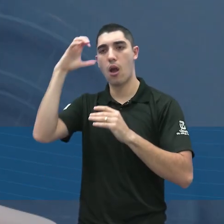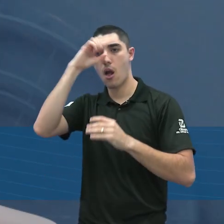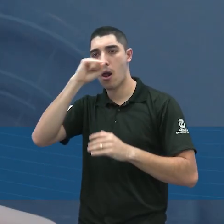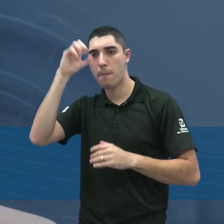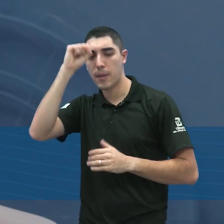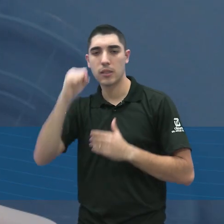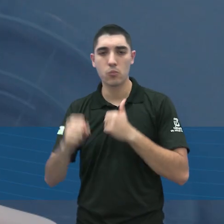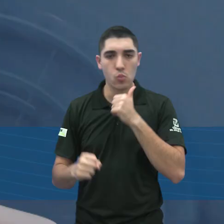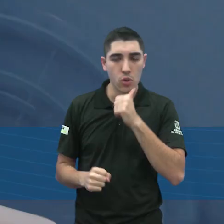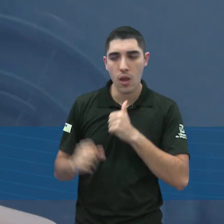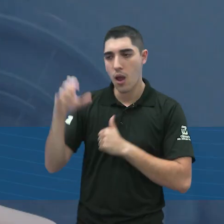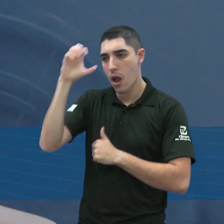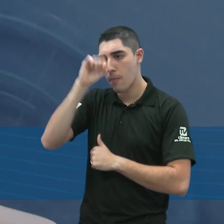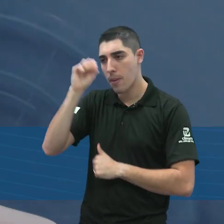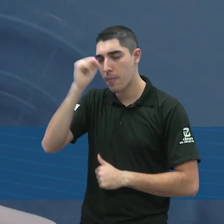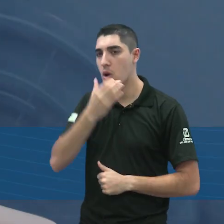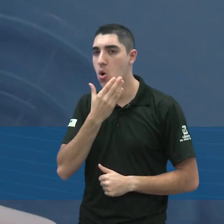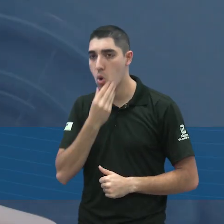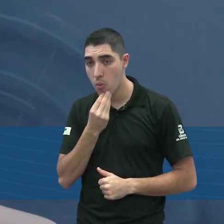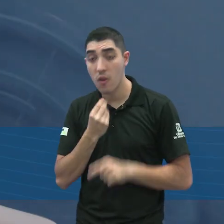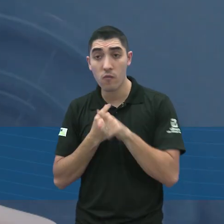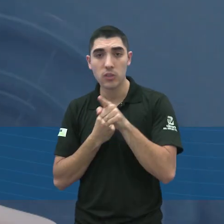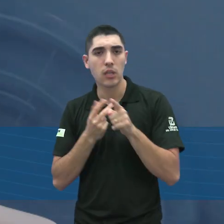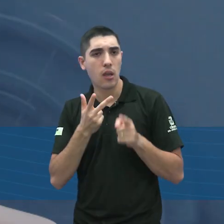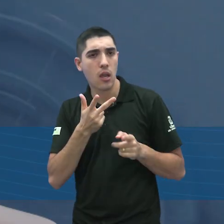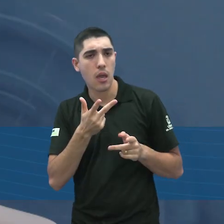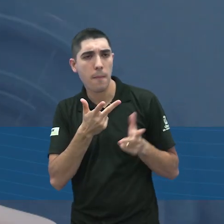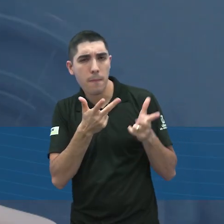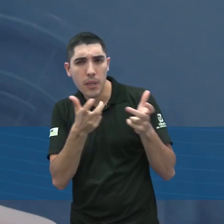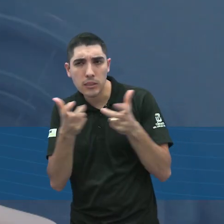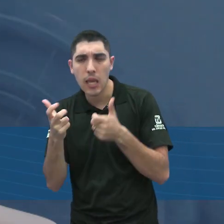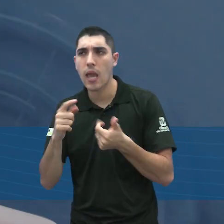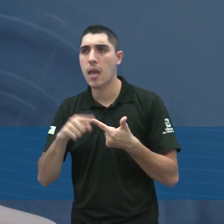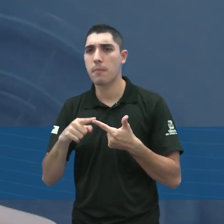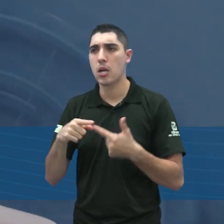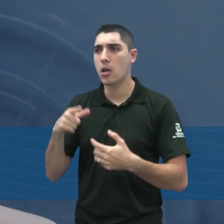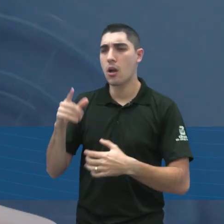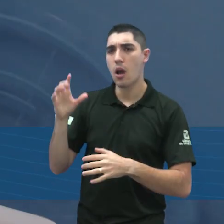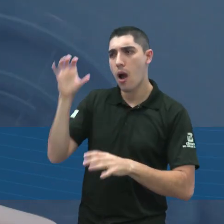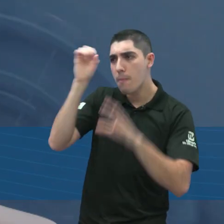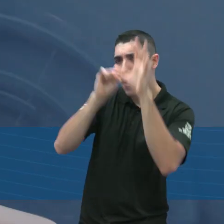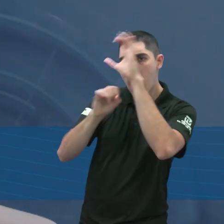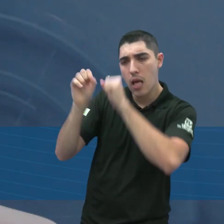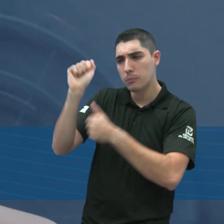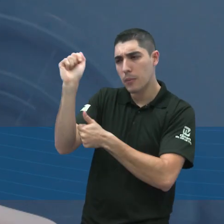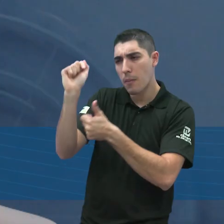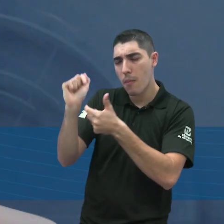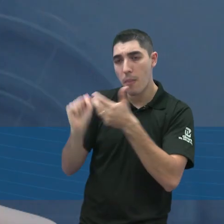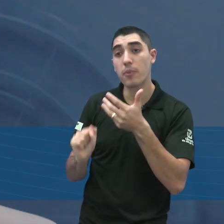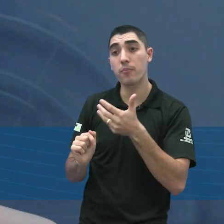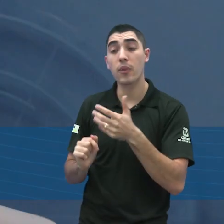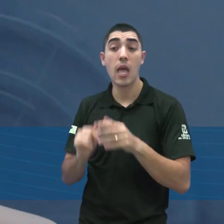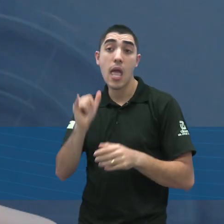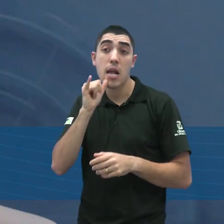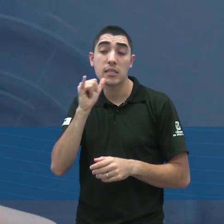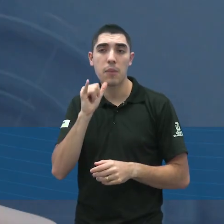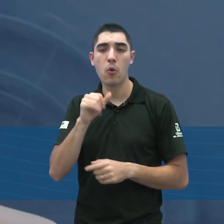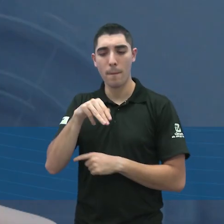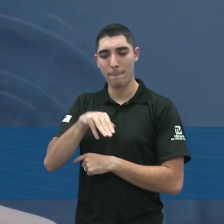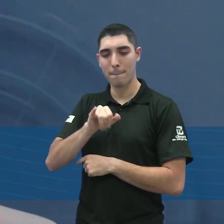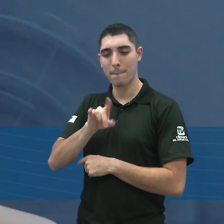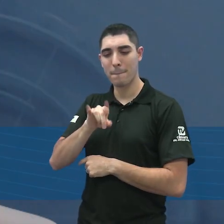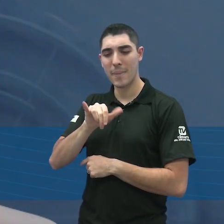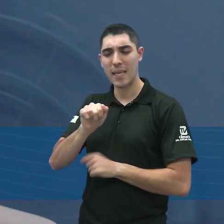absorve, que a gente escuta, que a gente observa, isso vai se tornando muito forte dentro de nós. Quando eu falo a mídia, são os filmes.